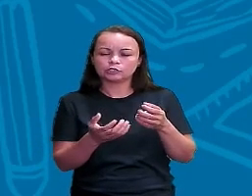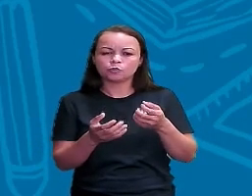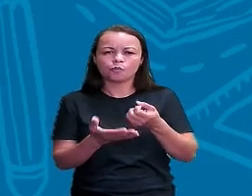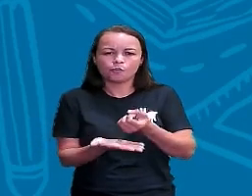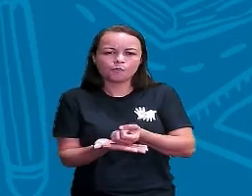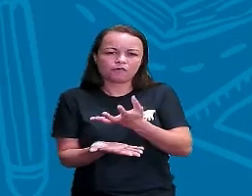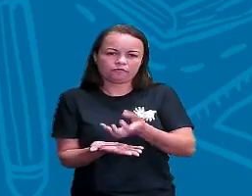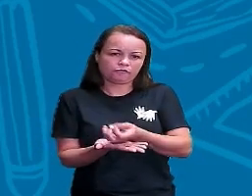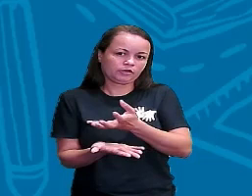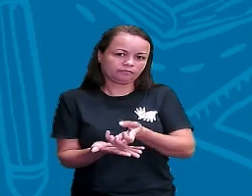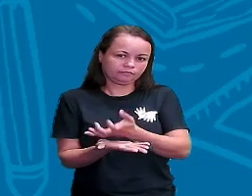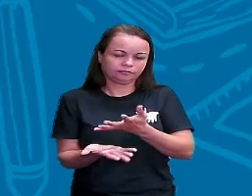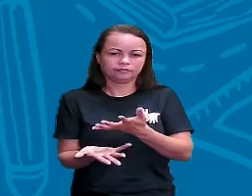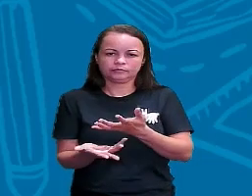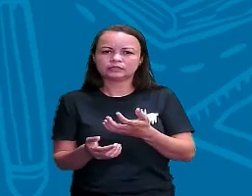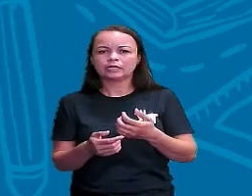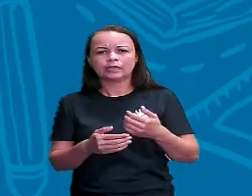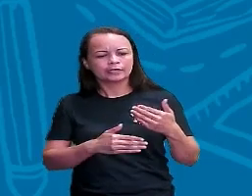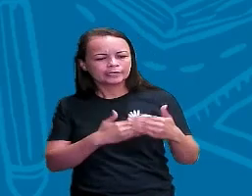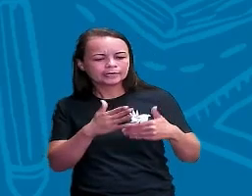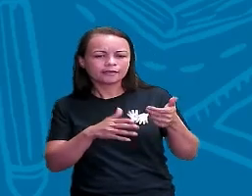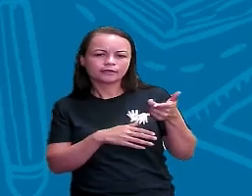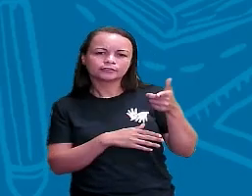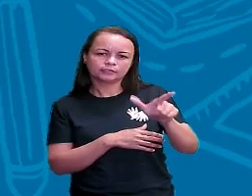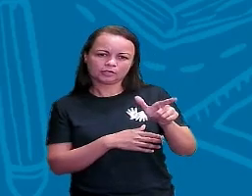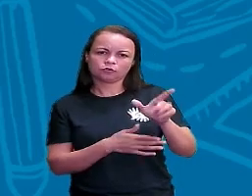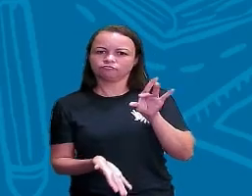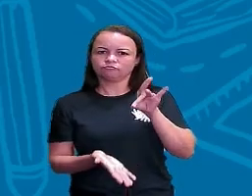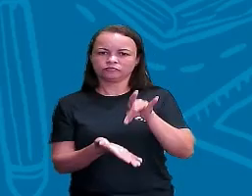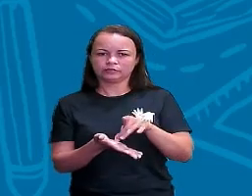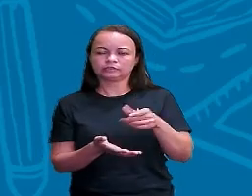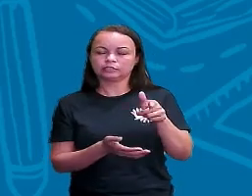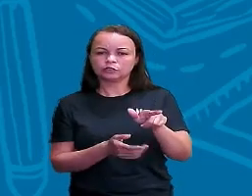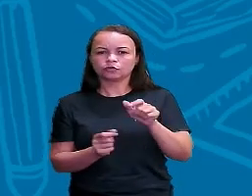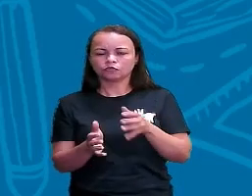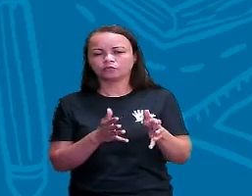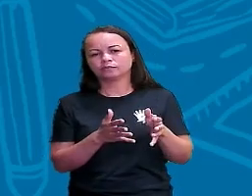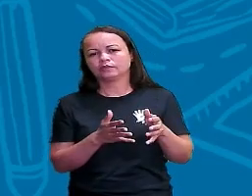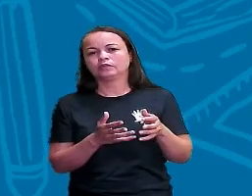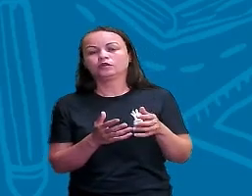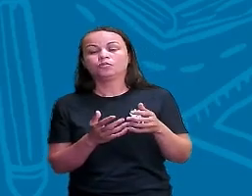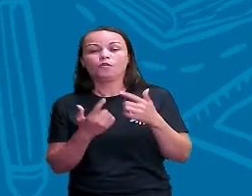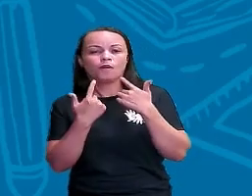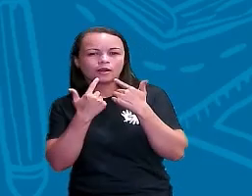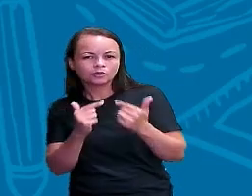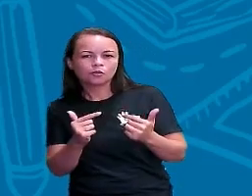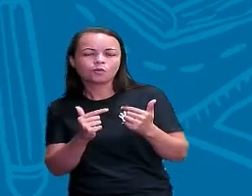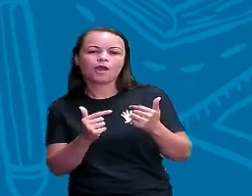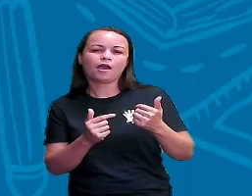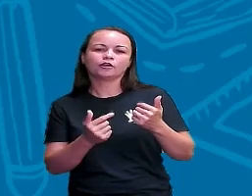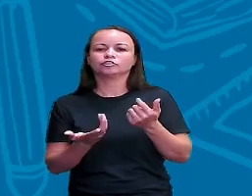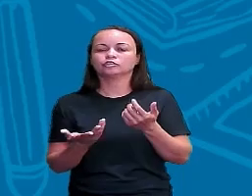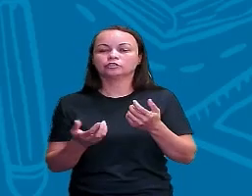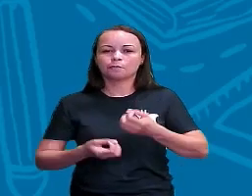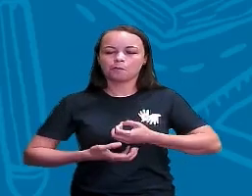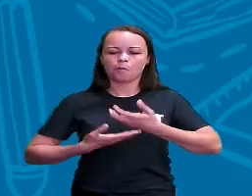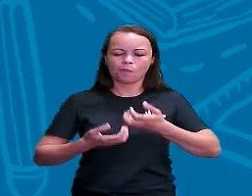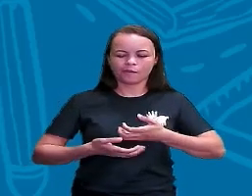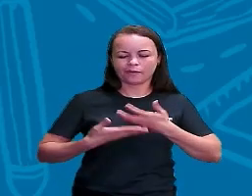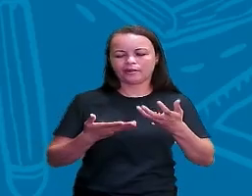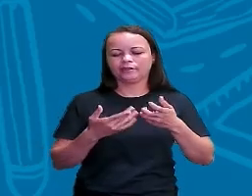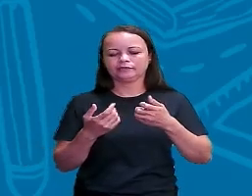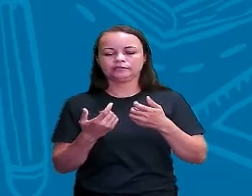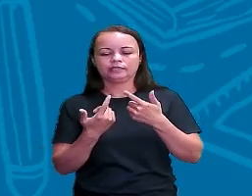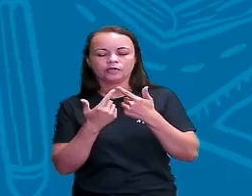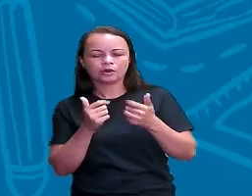ficção. É recriação da realidade, né? Uma linguagem poética, uma linguagem conotativa,